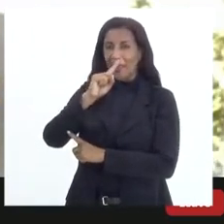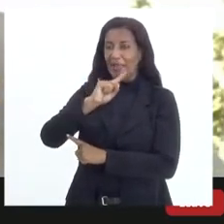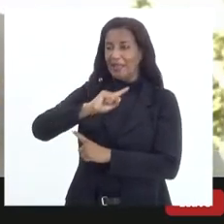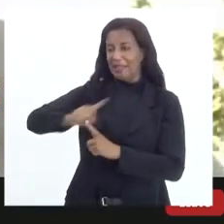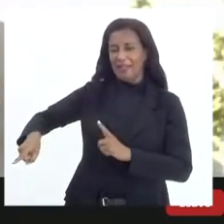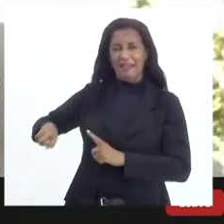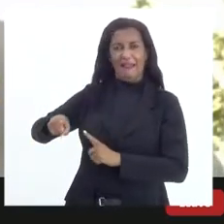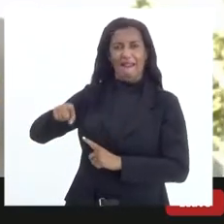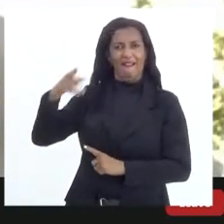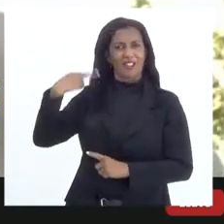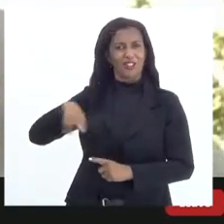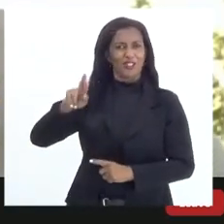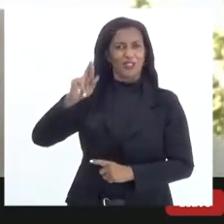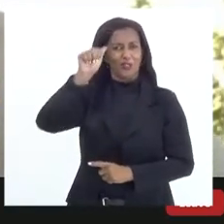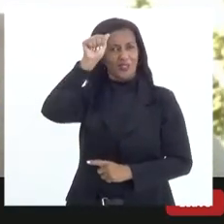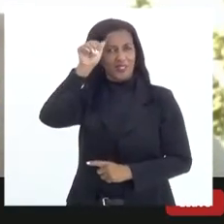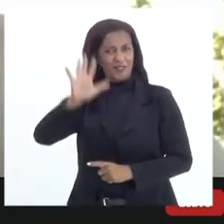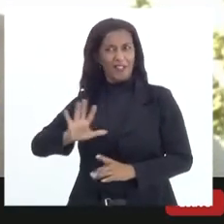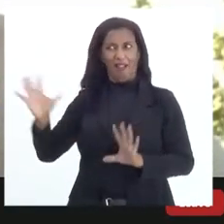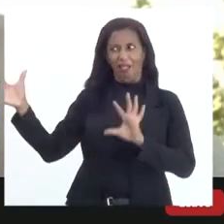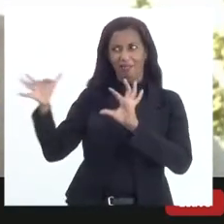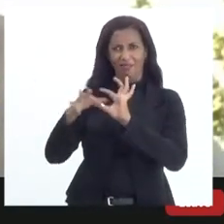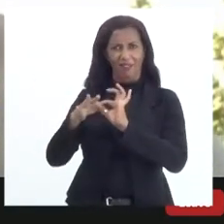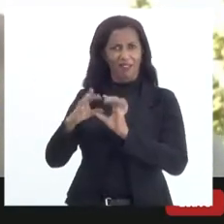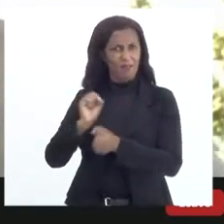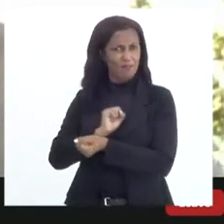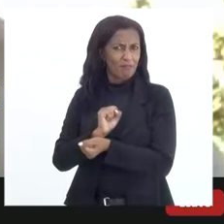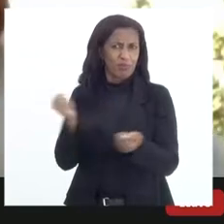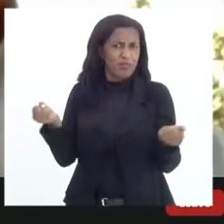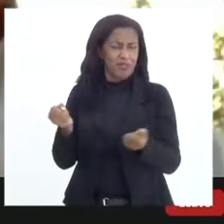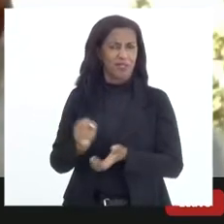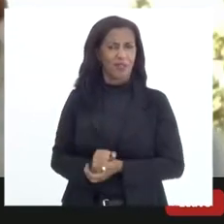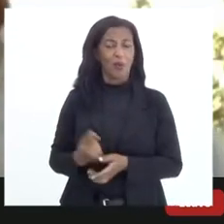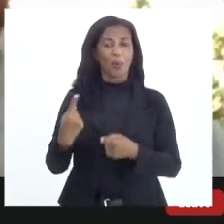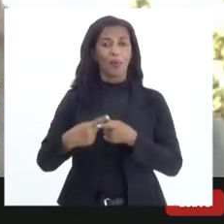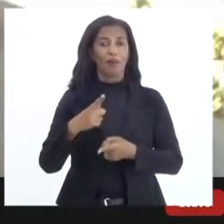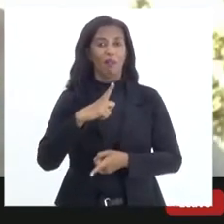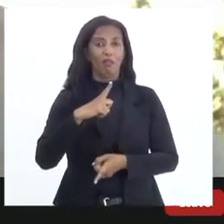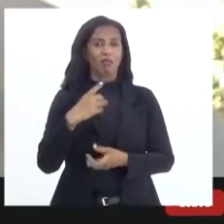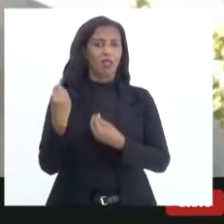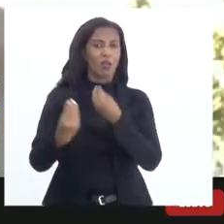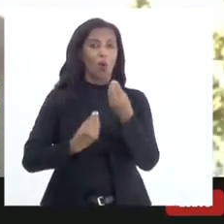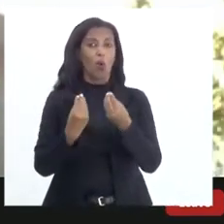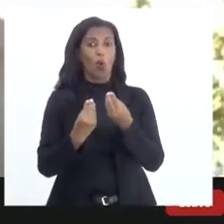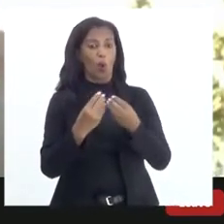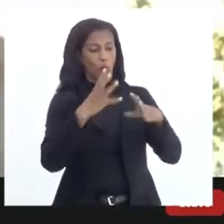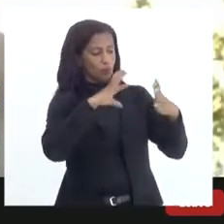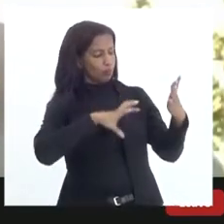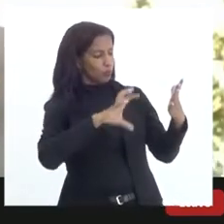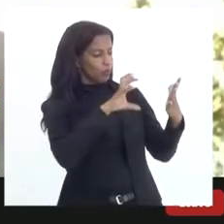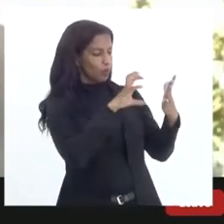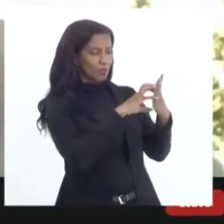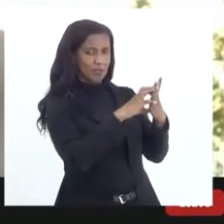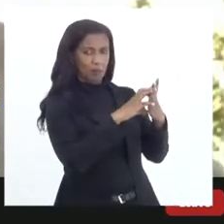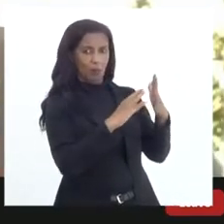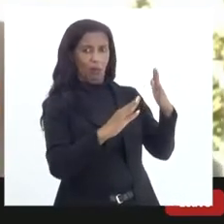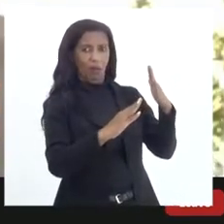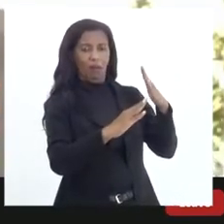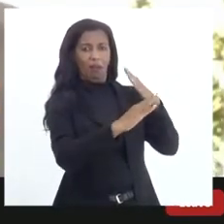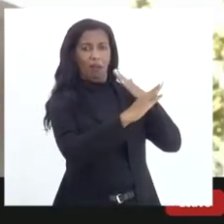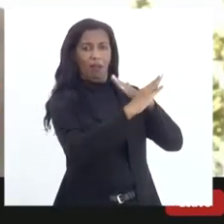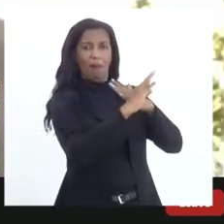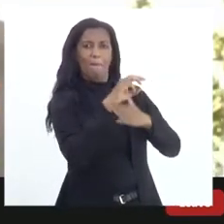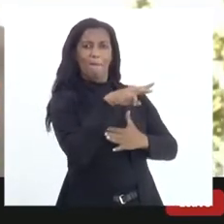não tem como você não ligar. E porque tem como símbolo o machado de Xangô, ele abre uma licitação para